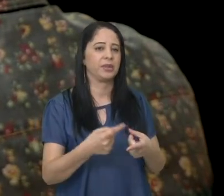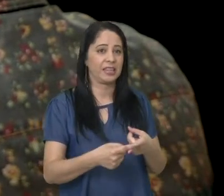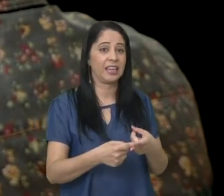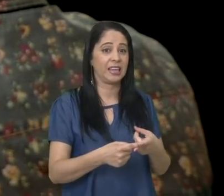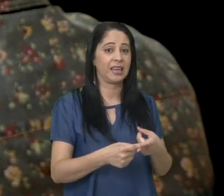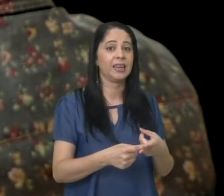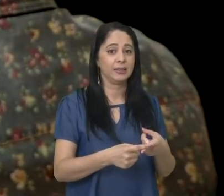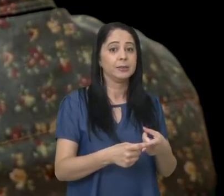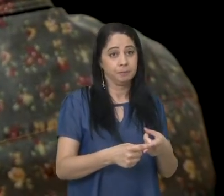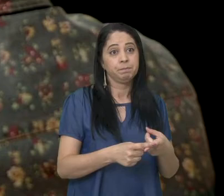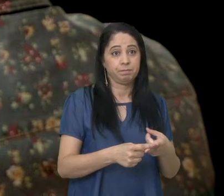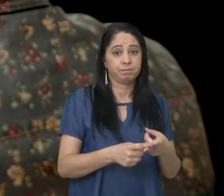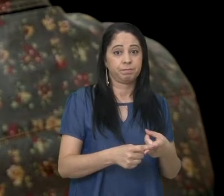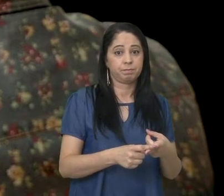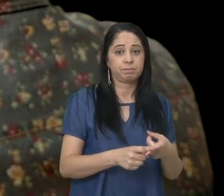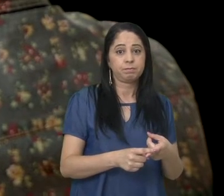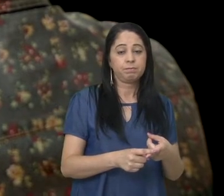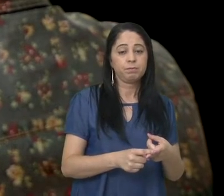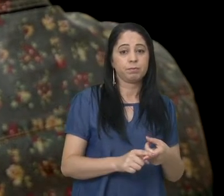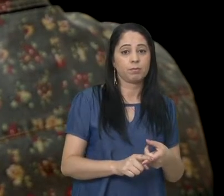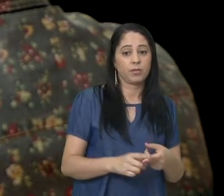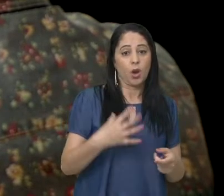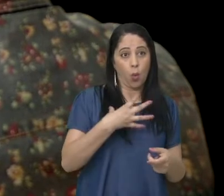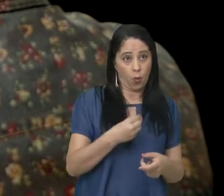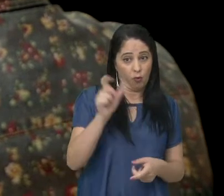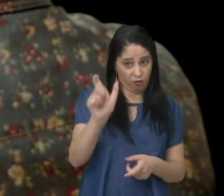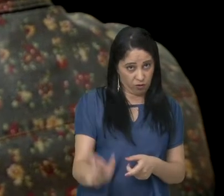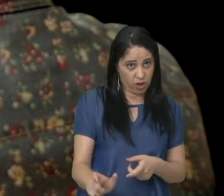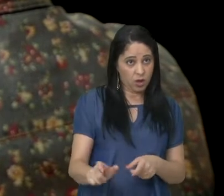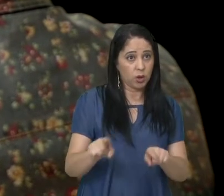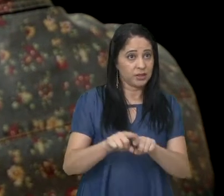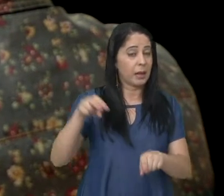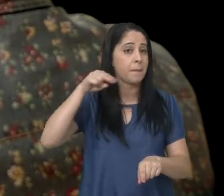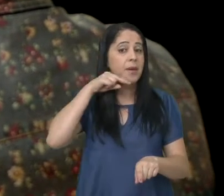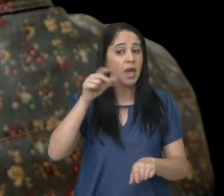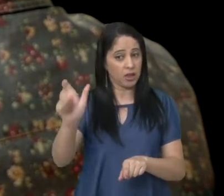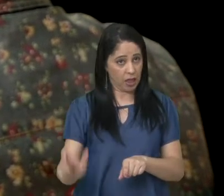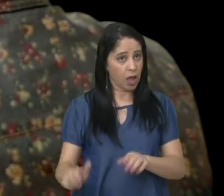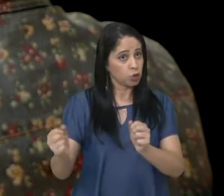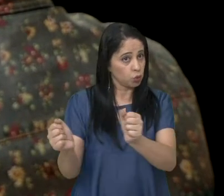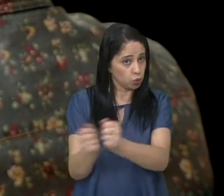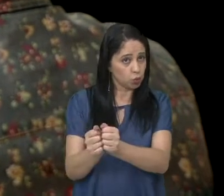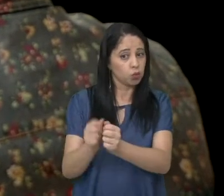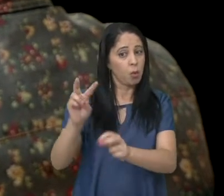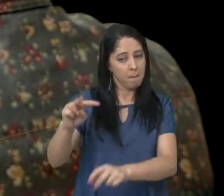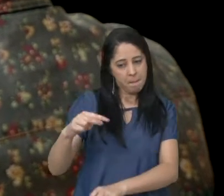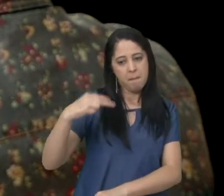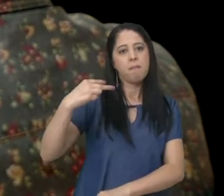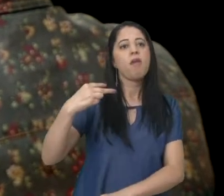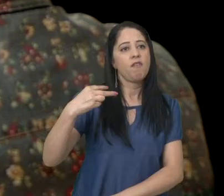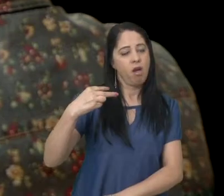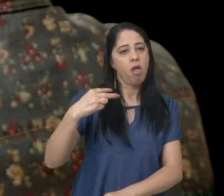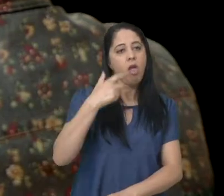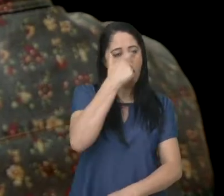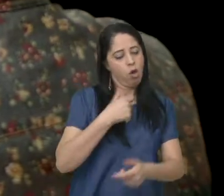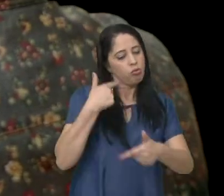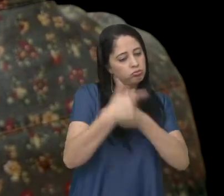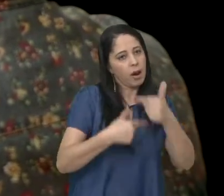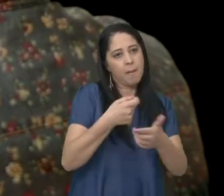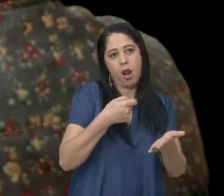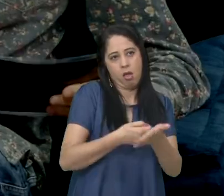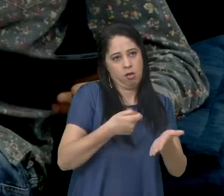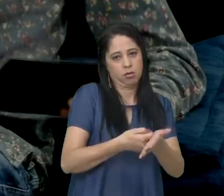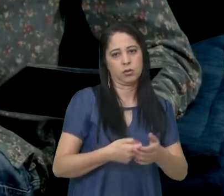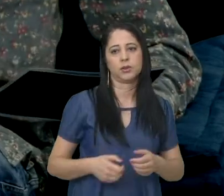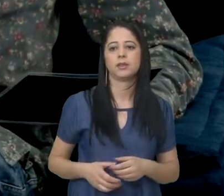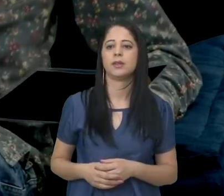eles, de uma forma ou de outra, acompanham e participam, né? Indiretamente do dia a dia, né?